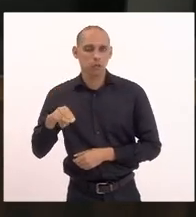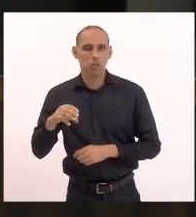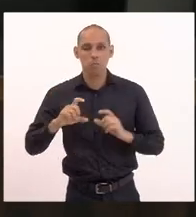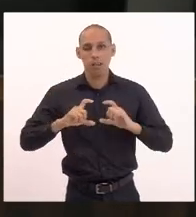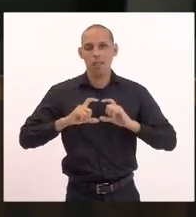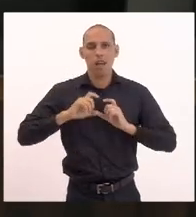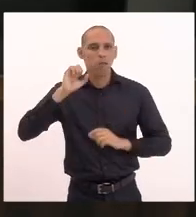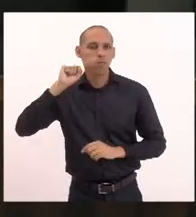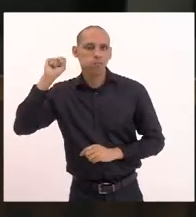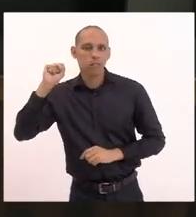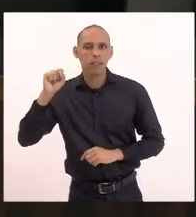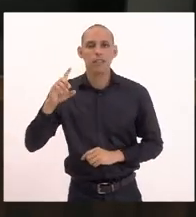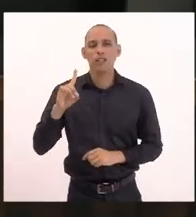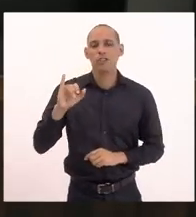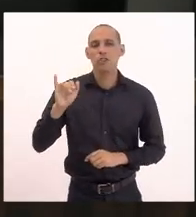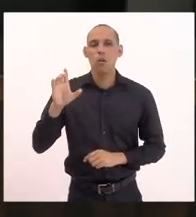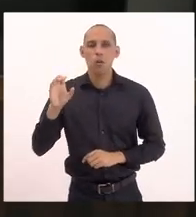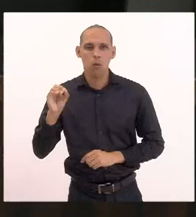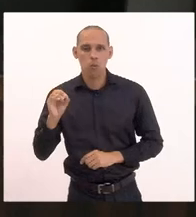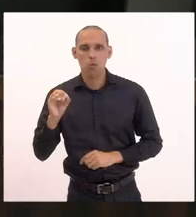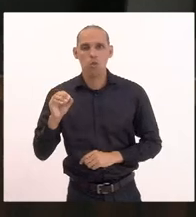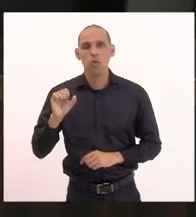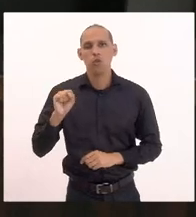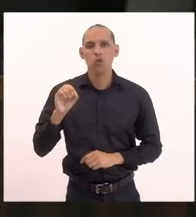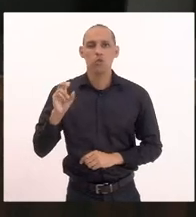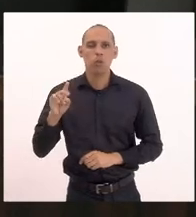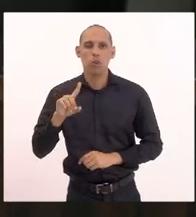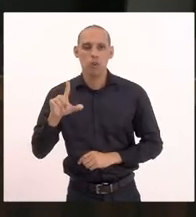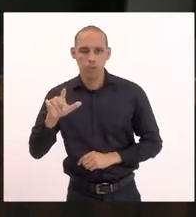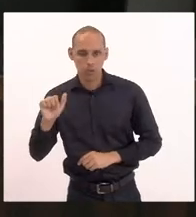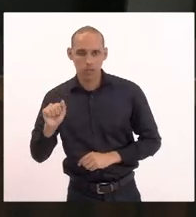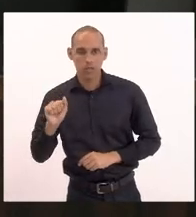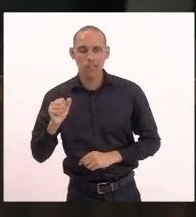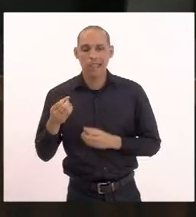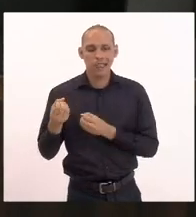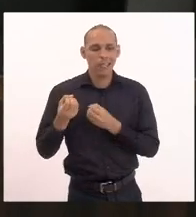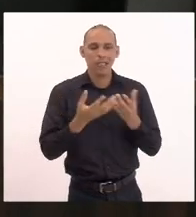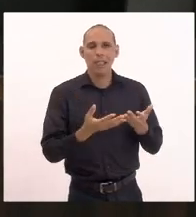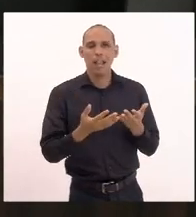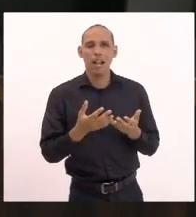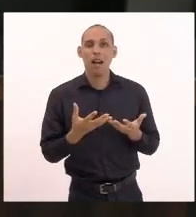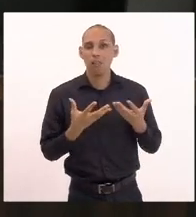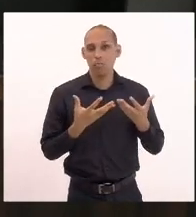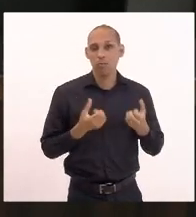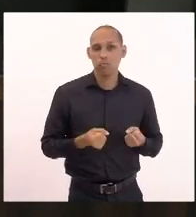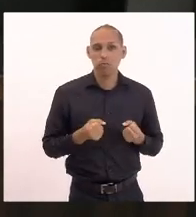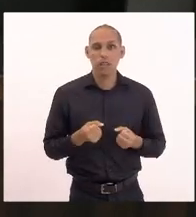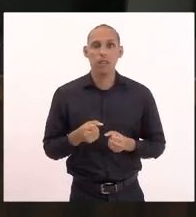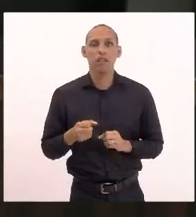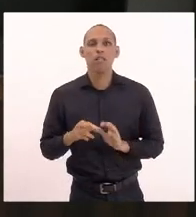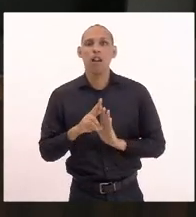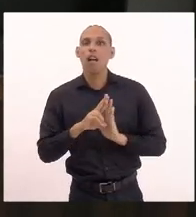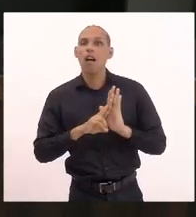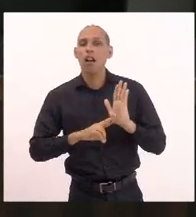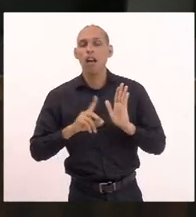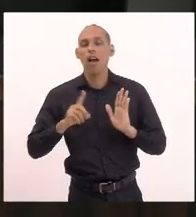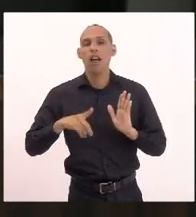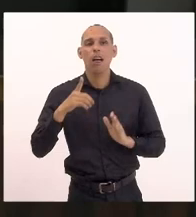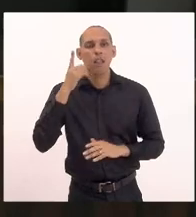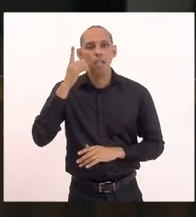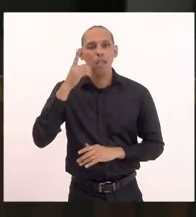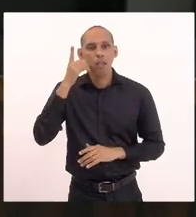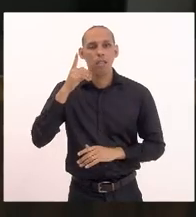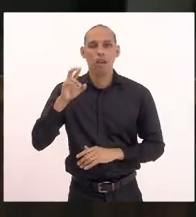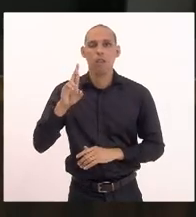Tiradentes ao excelentíssimo senhor Diogo de Souza Mesquita. Parecer da Comissão de Normas Internas e Proposições Externas, favorável, relator deputado Rodrigo